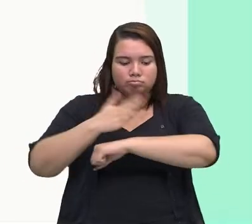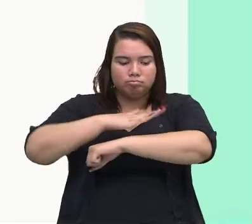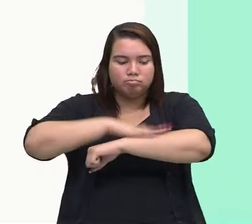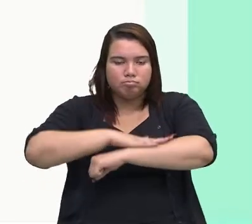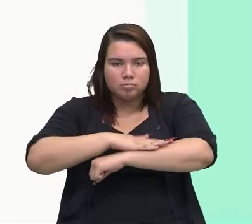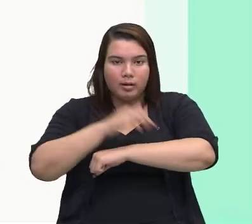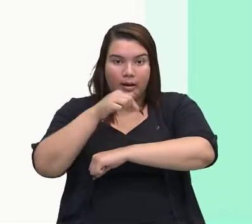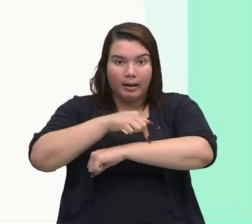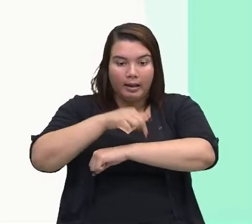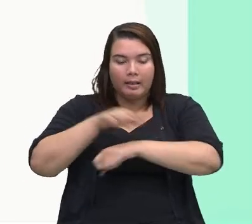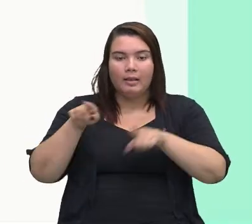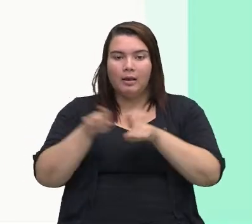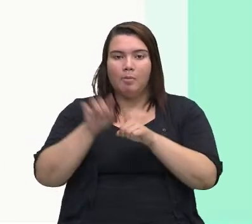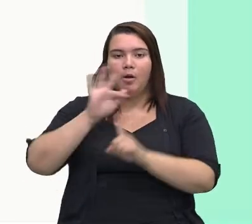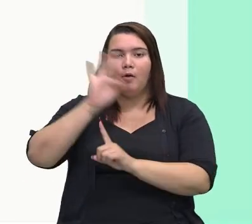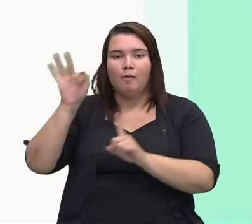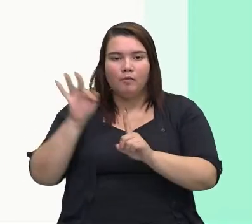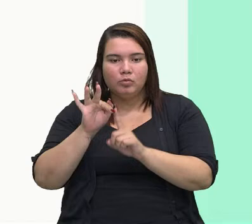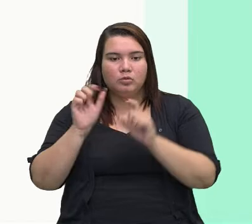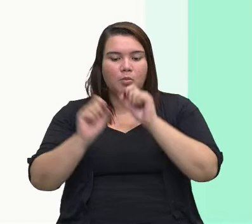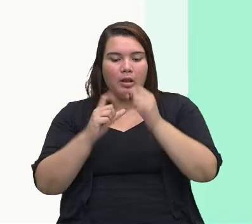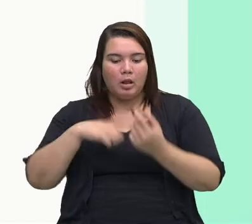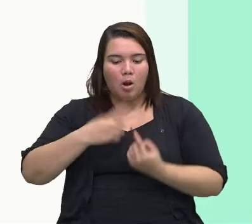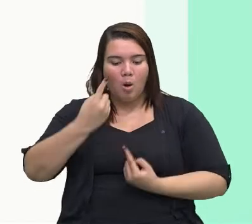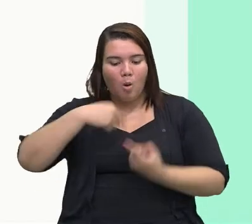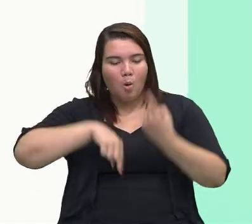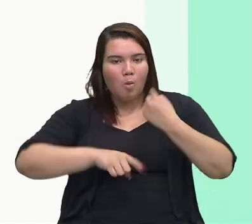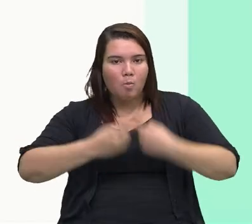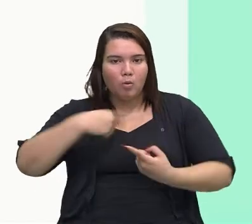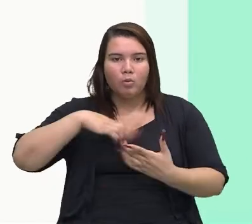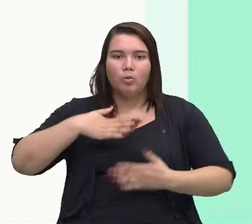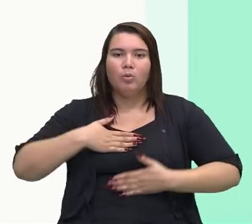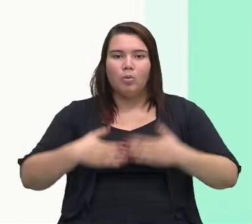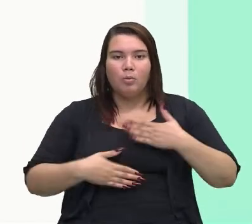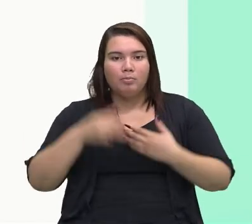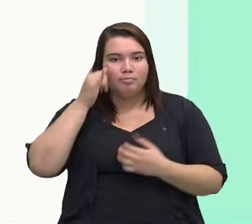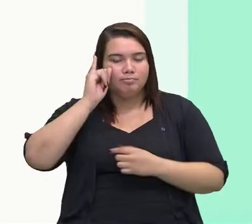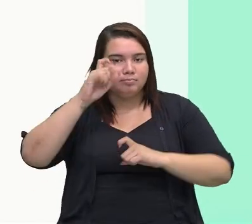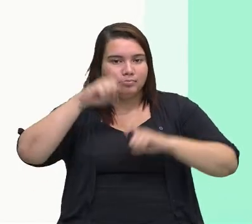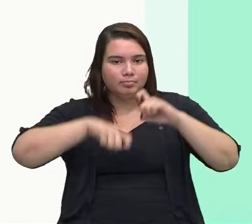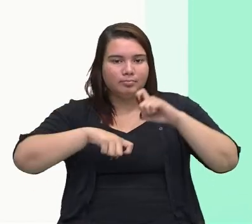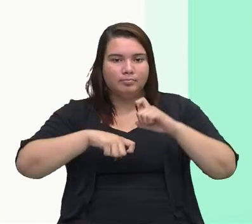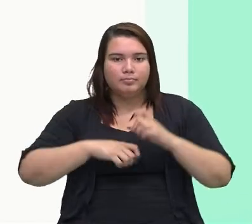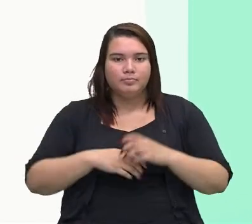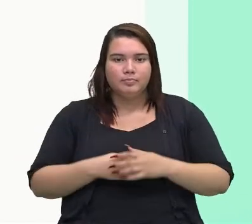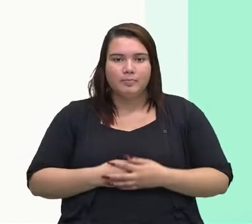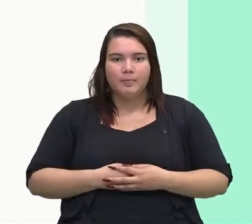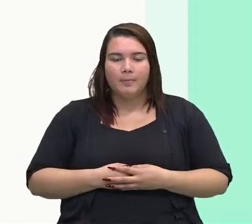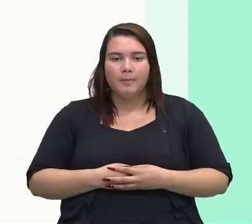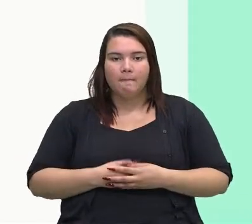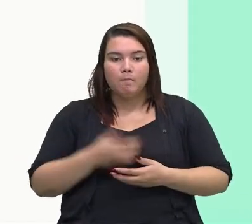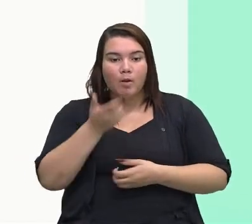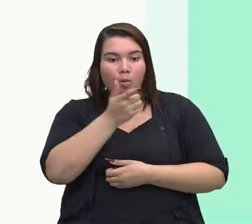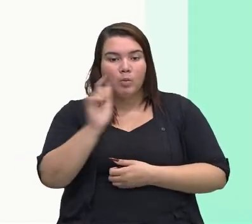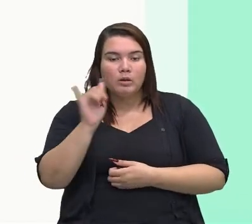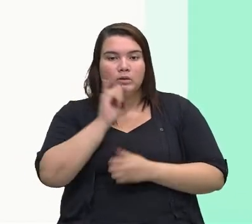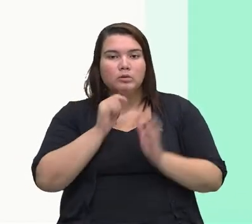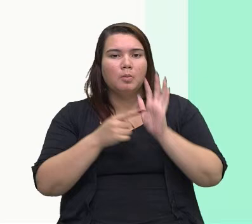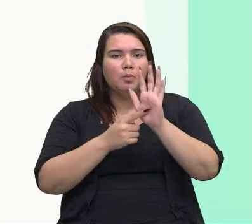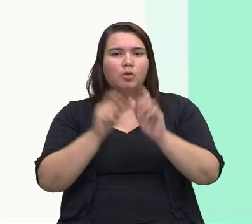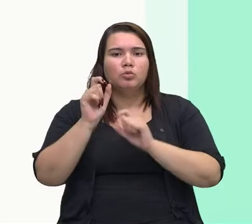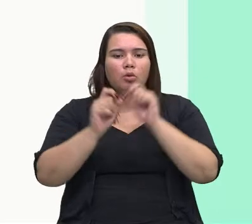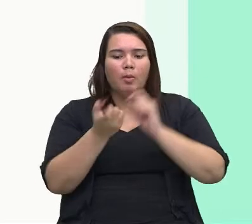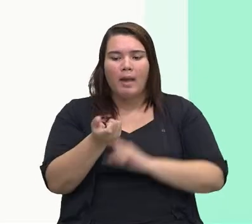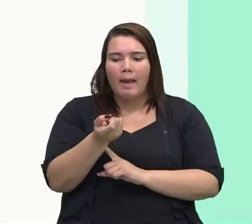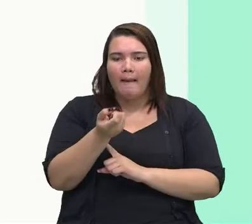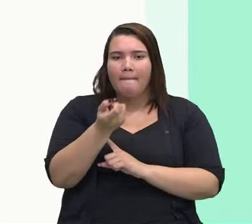ele também tem essa função de liberar hormônios para impedir a ovulação. O outro exemplo que você observa é a pílula do